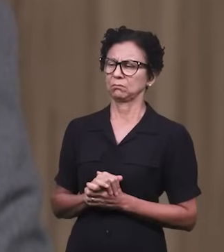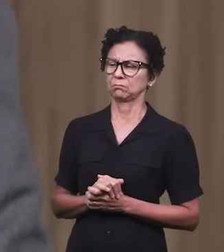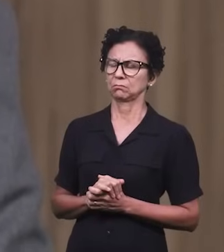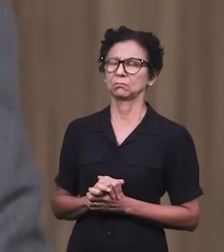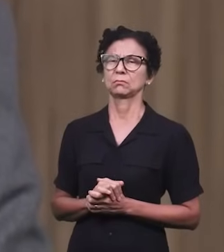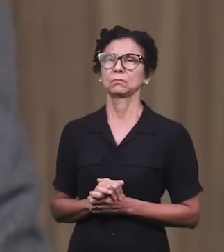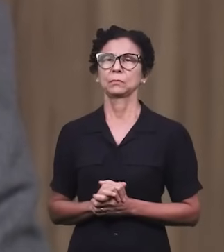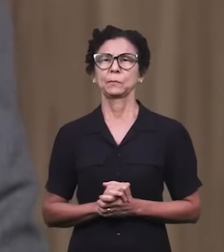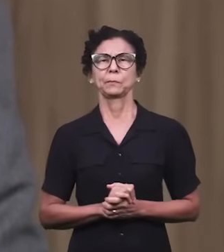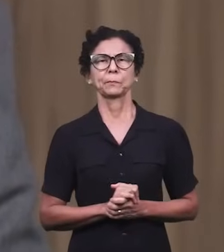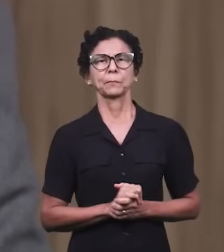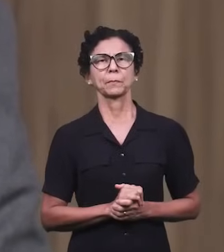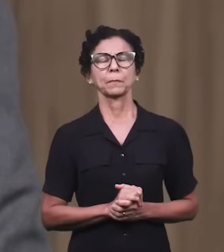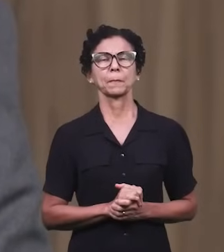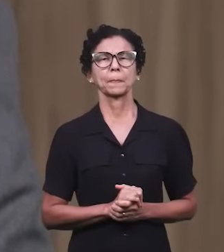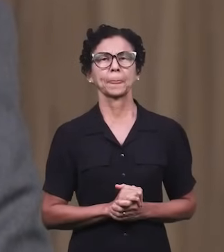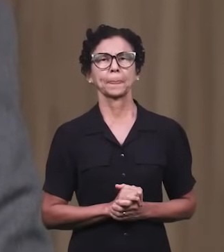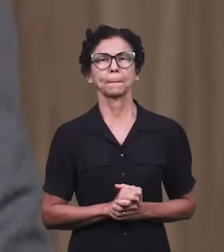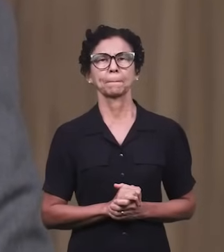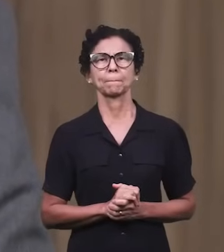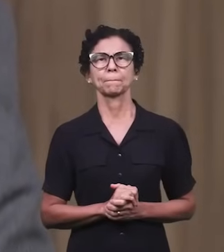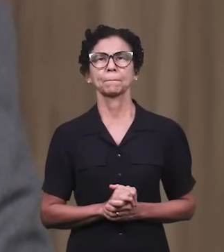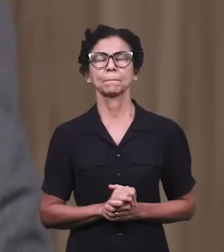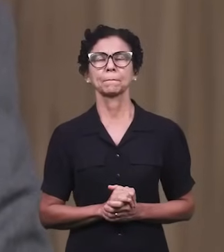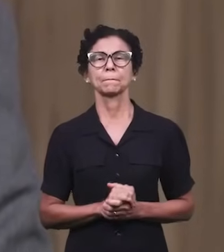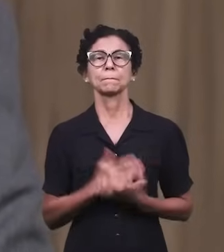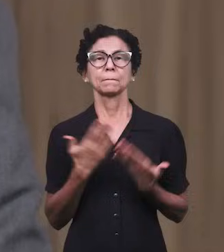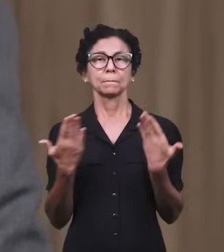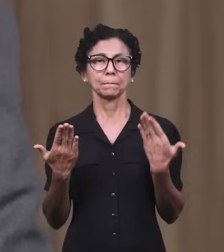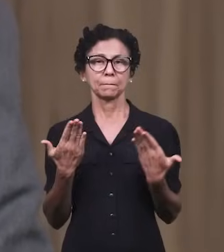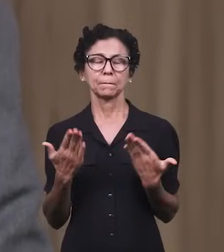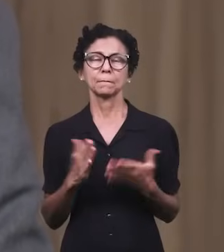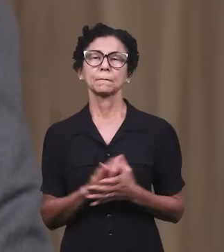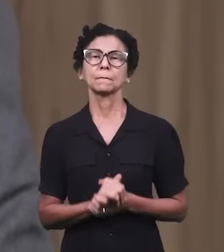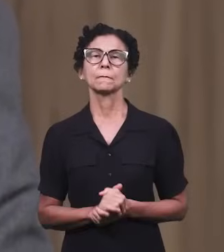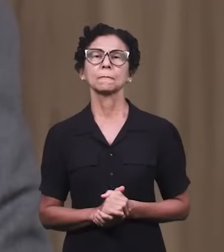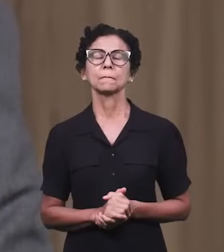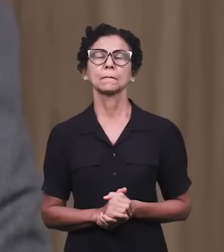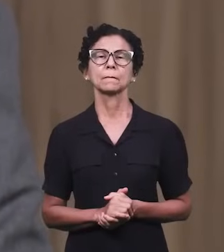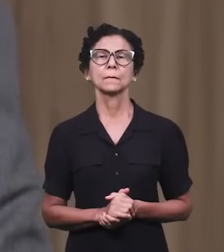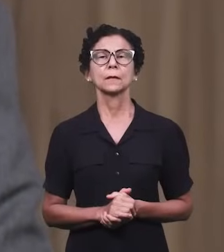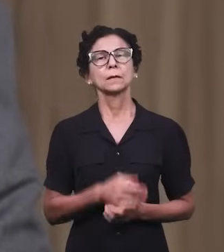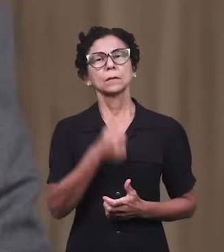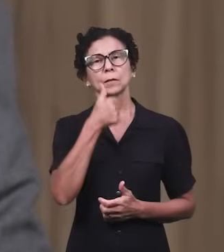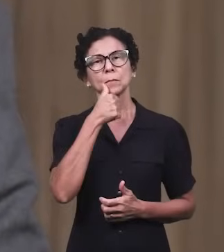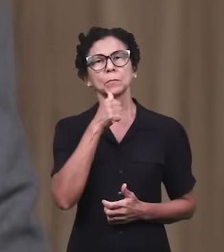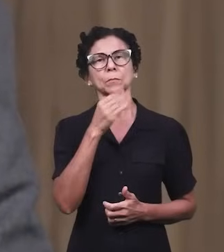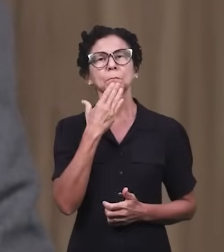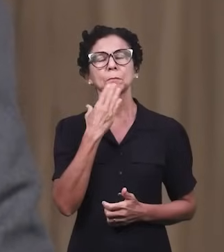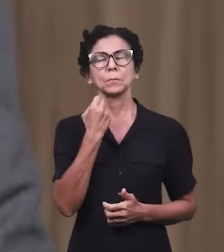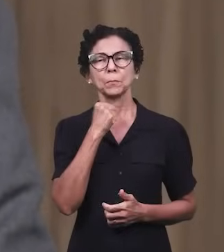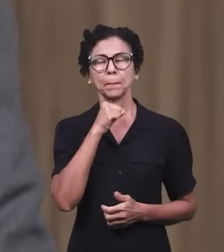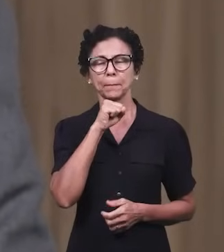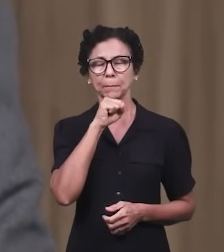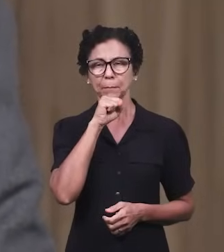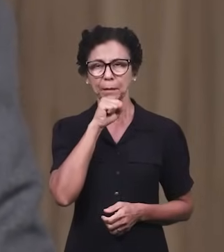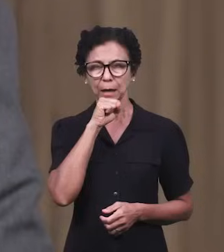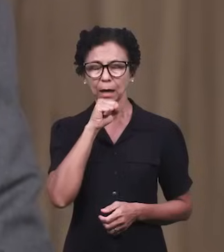o posicionamento dos pais nesta hora para que os filhos sejam,